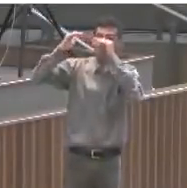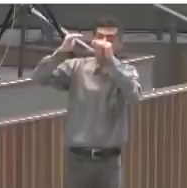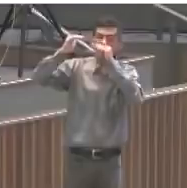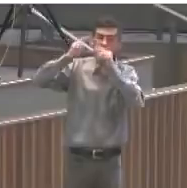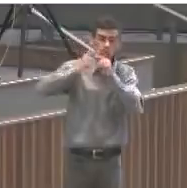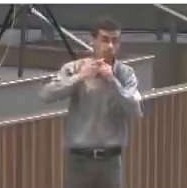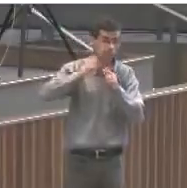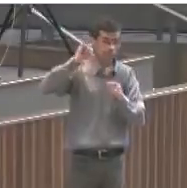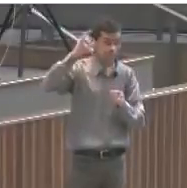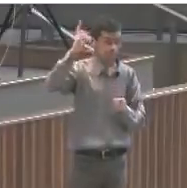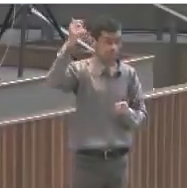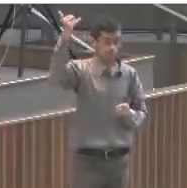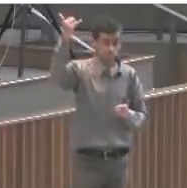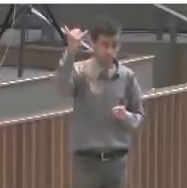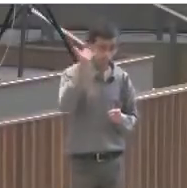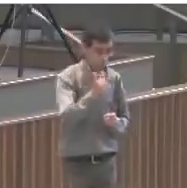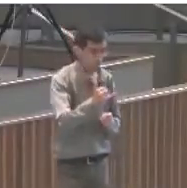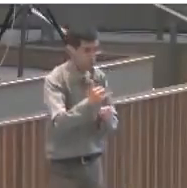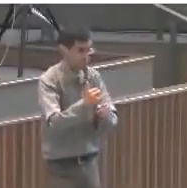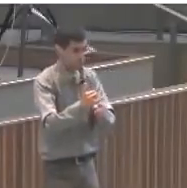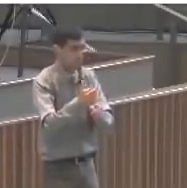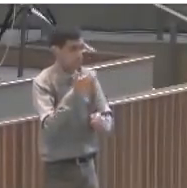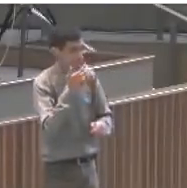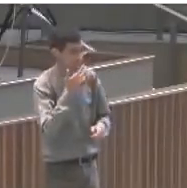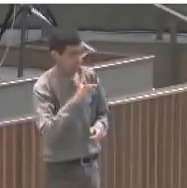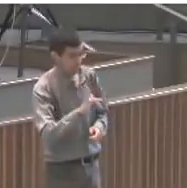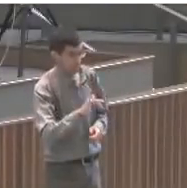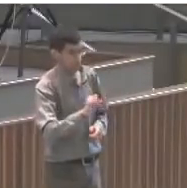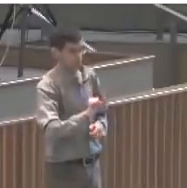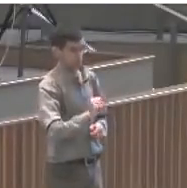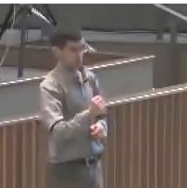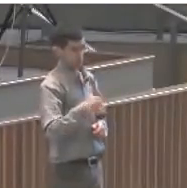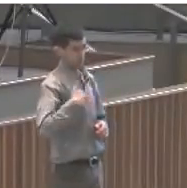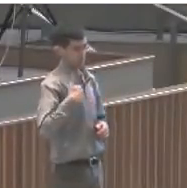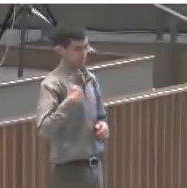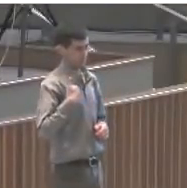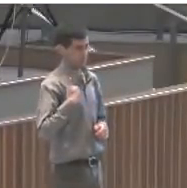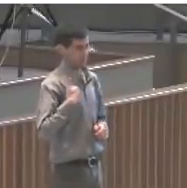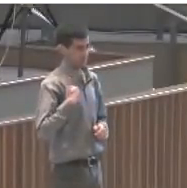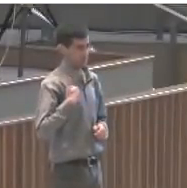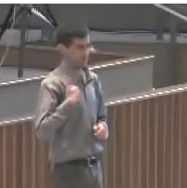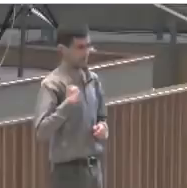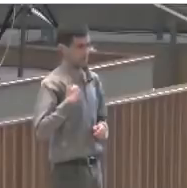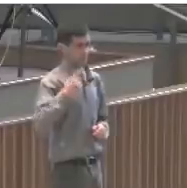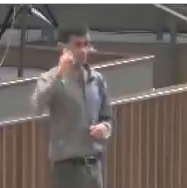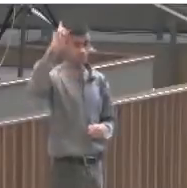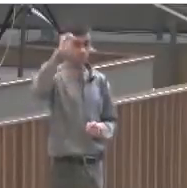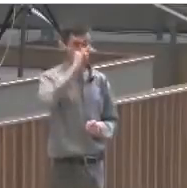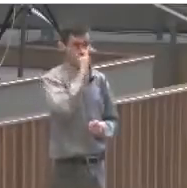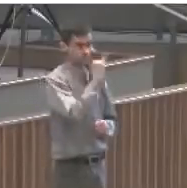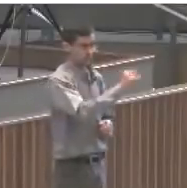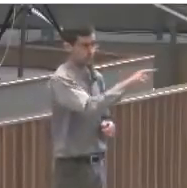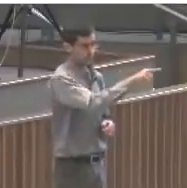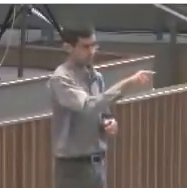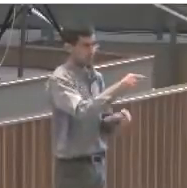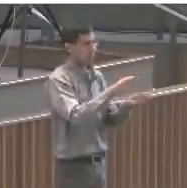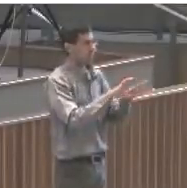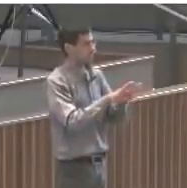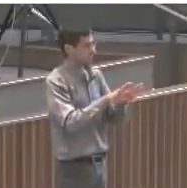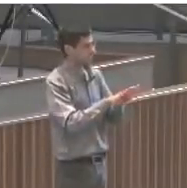deus falou com o menino de pouco mais de oito anos vai falar com você